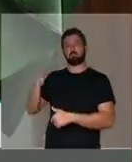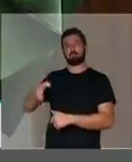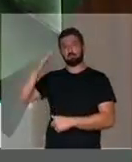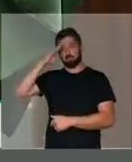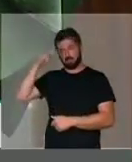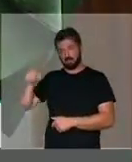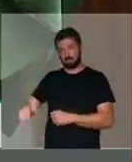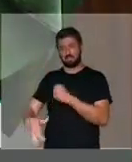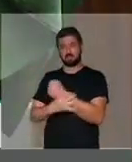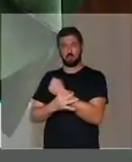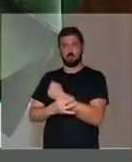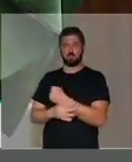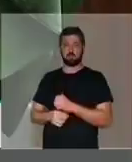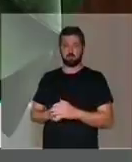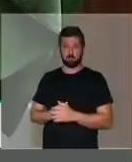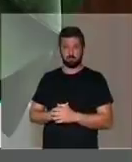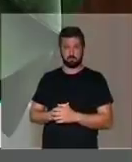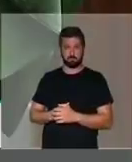intervenção.